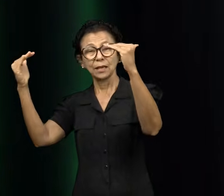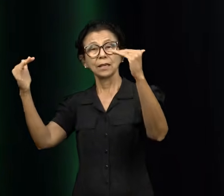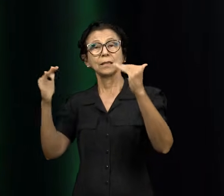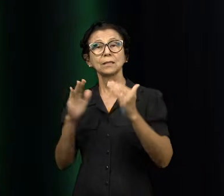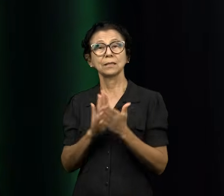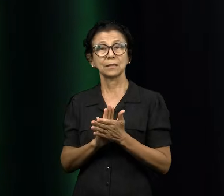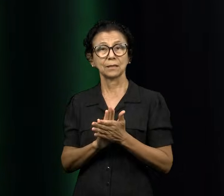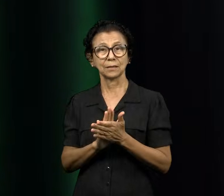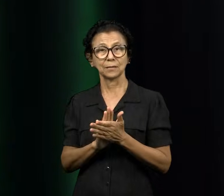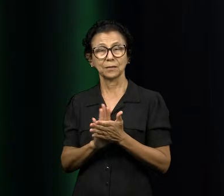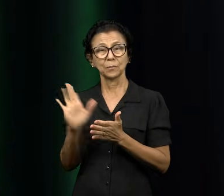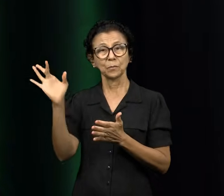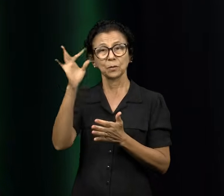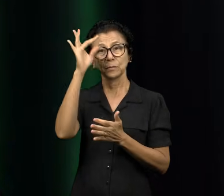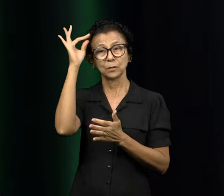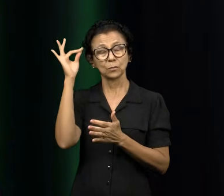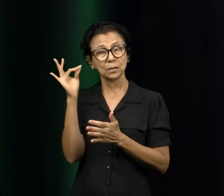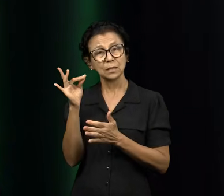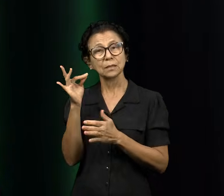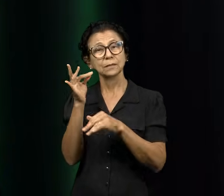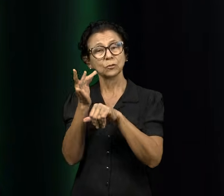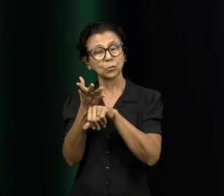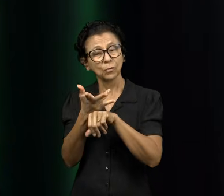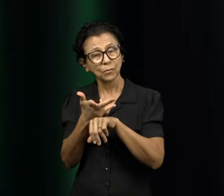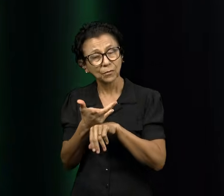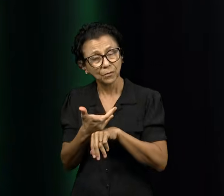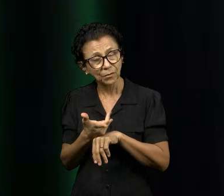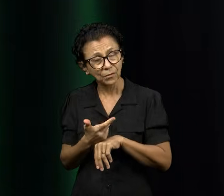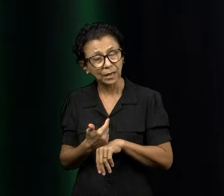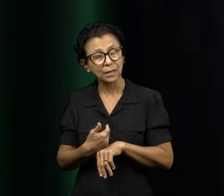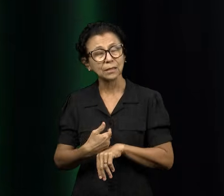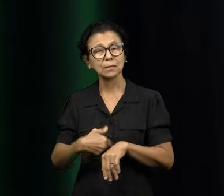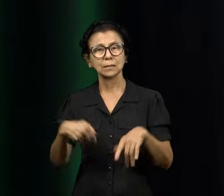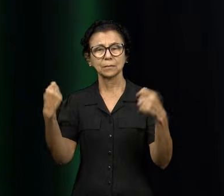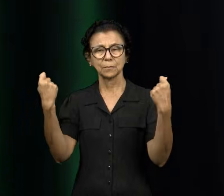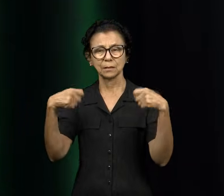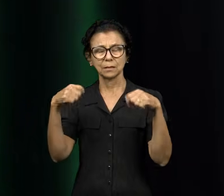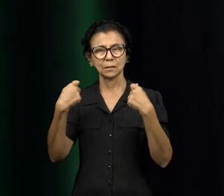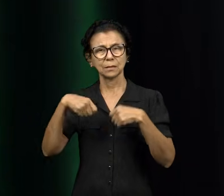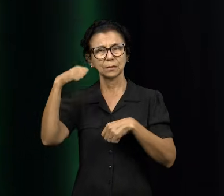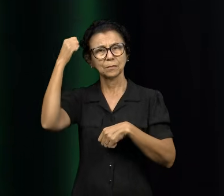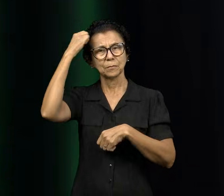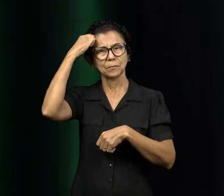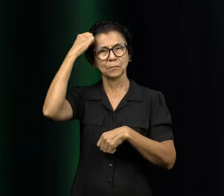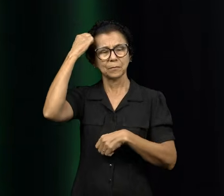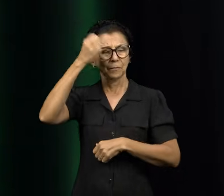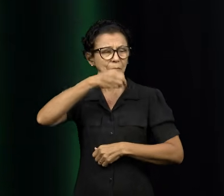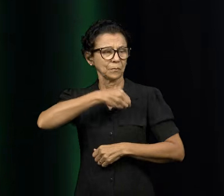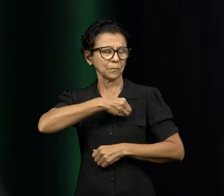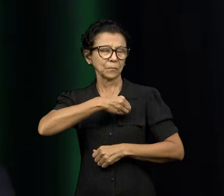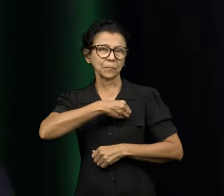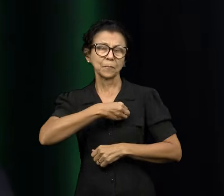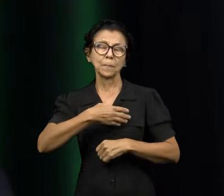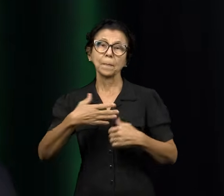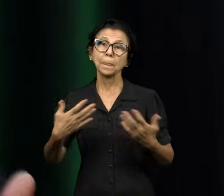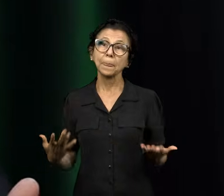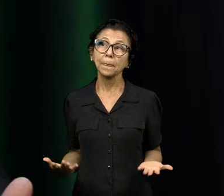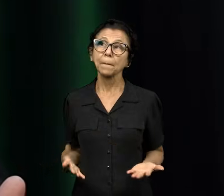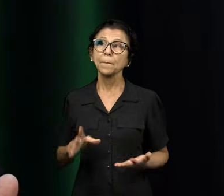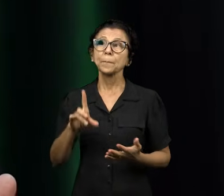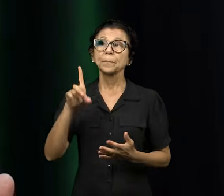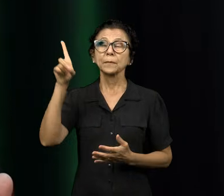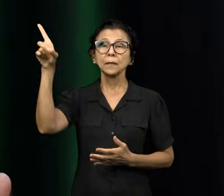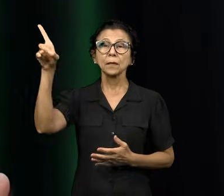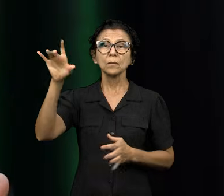gerada pelo Espírito Santo. Né? Então essa é a experiência da salvação, né? Porque Deus